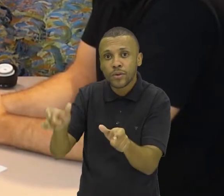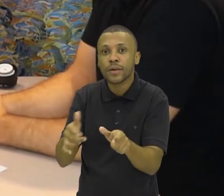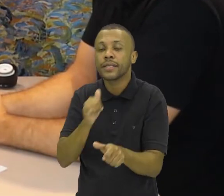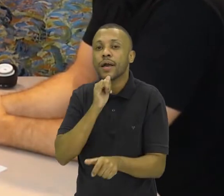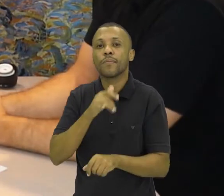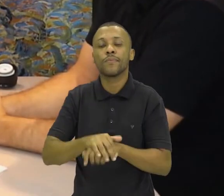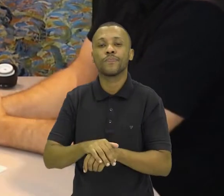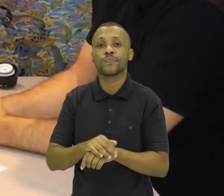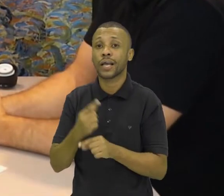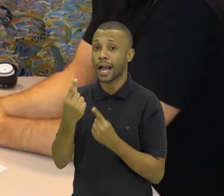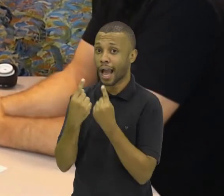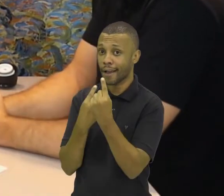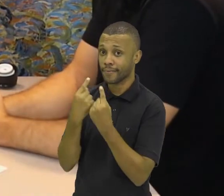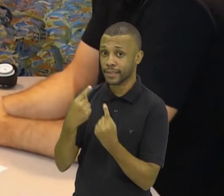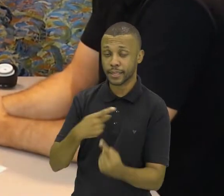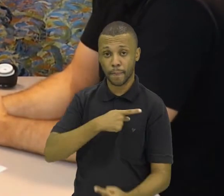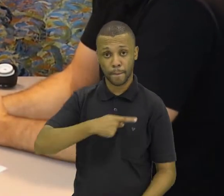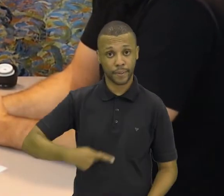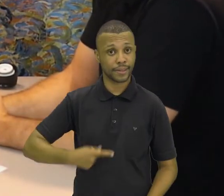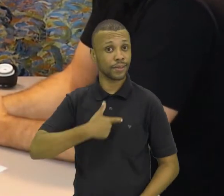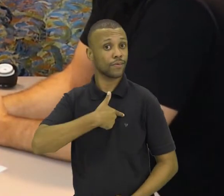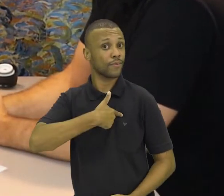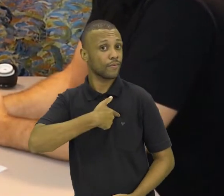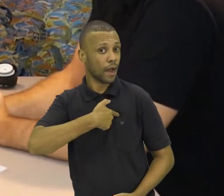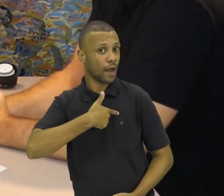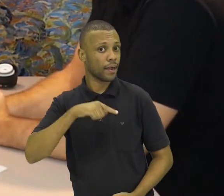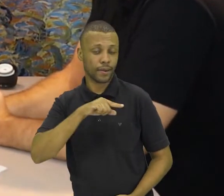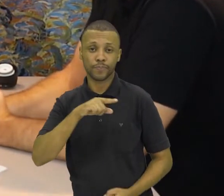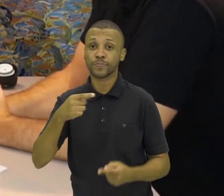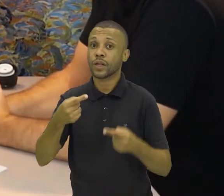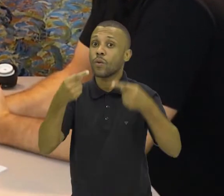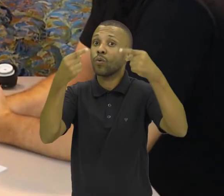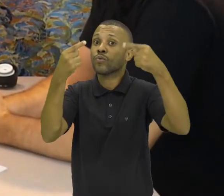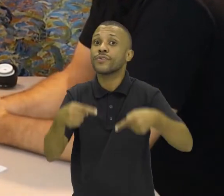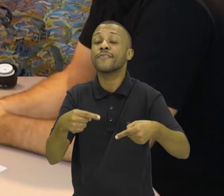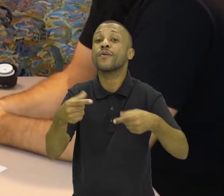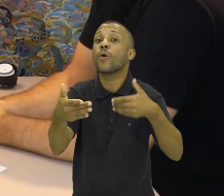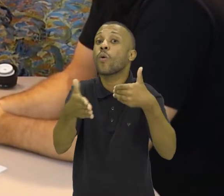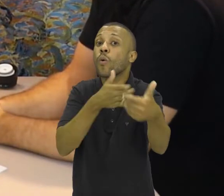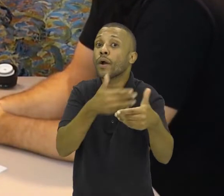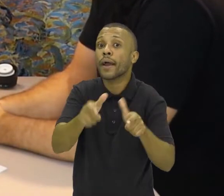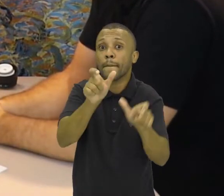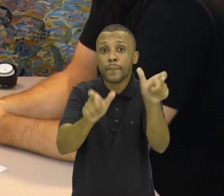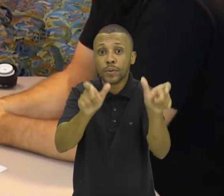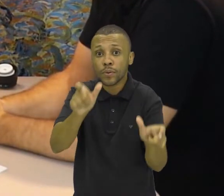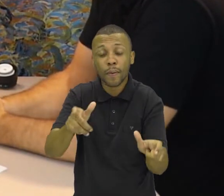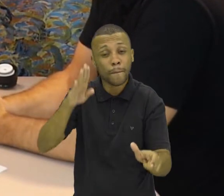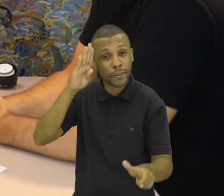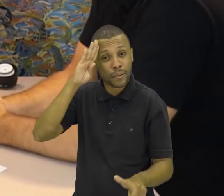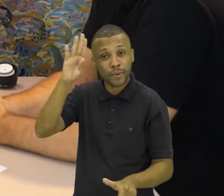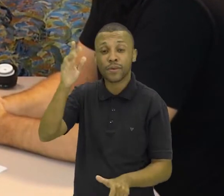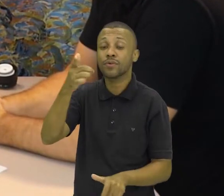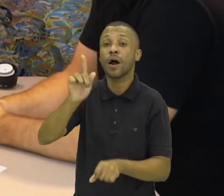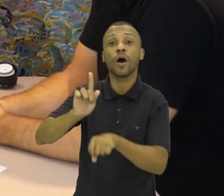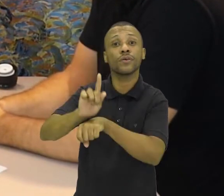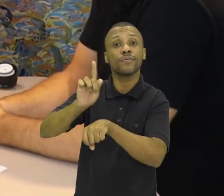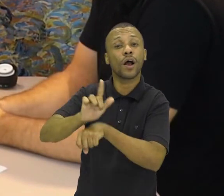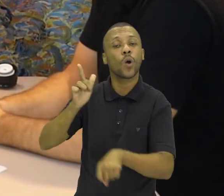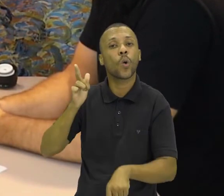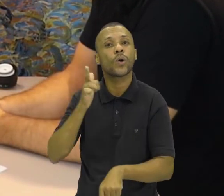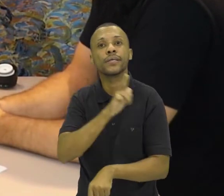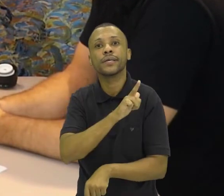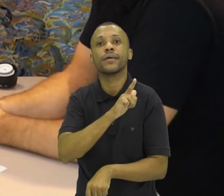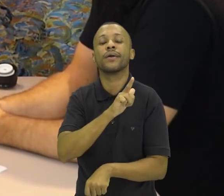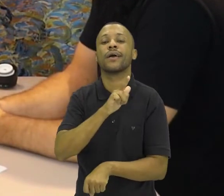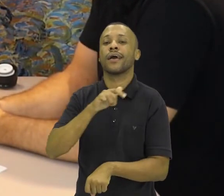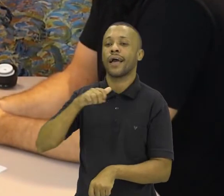Tá? Atravessar aqui a Presidente Vargas, nós estamos aqui na Presidente Vargas. Tá? Eu desafio alguém, inclusive o gestor da CET, tá? A